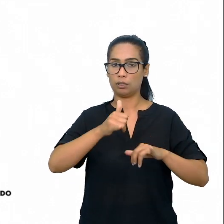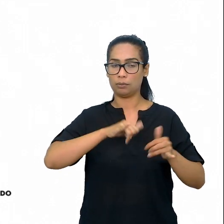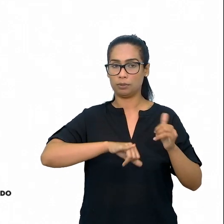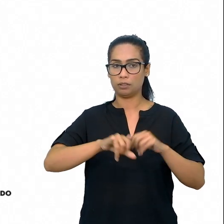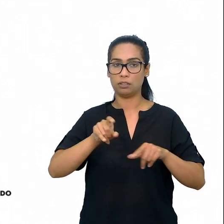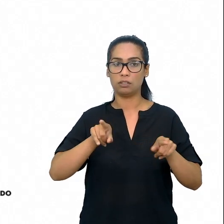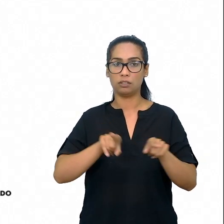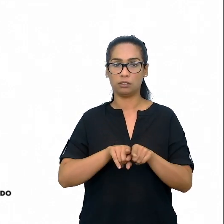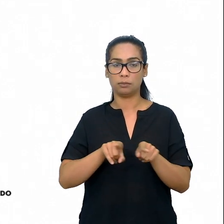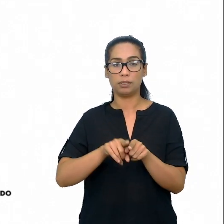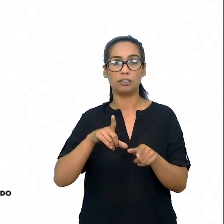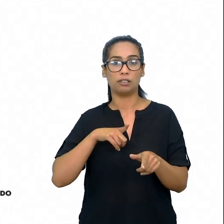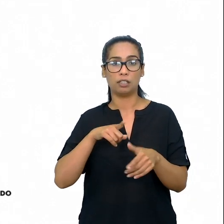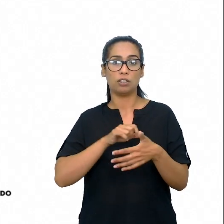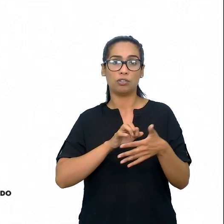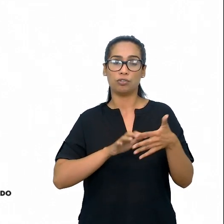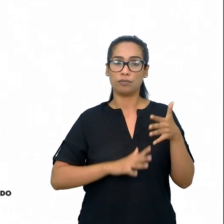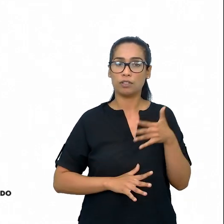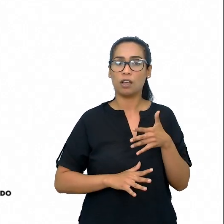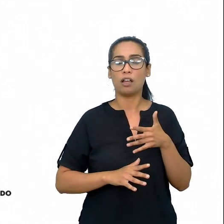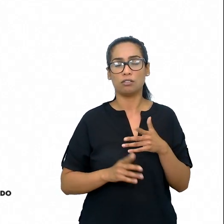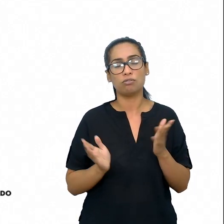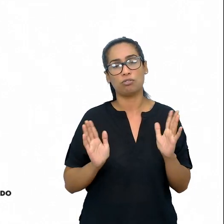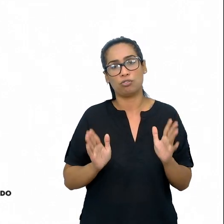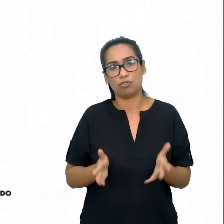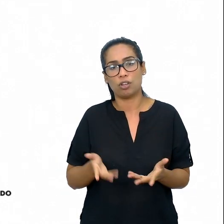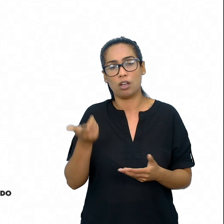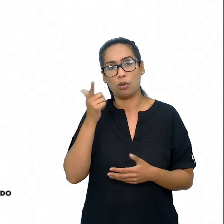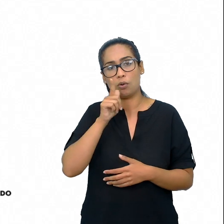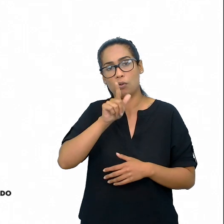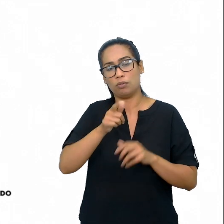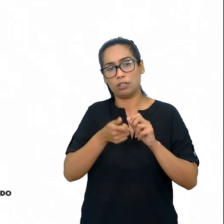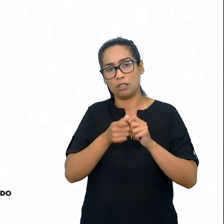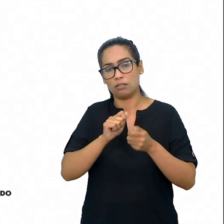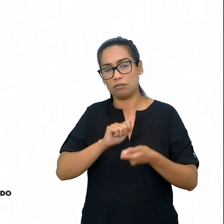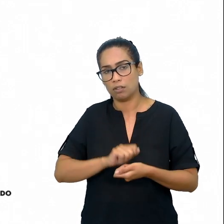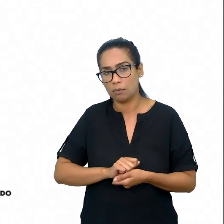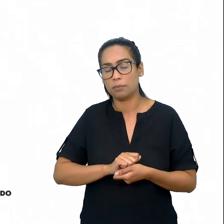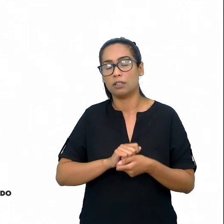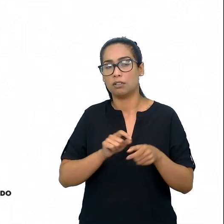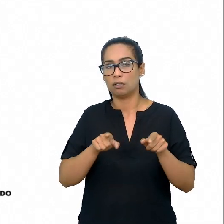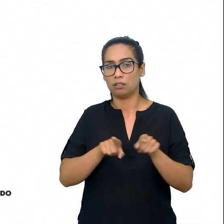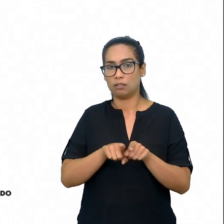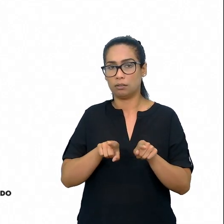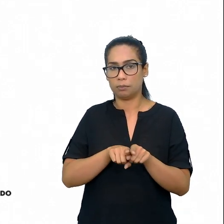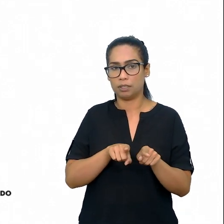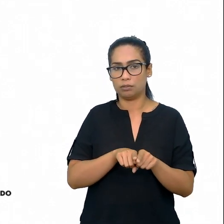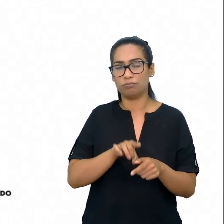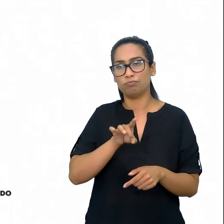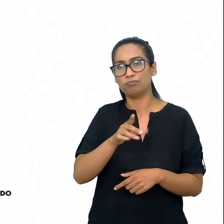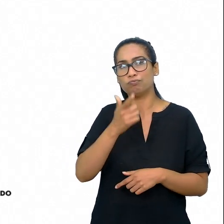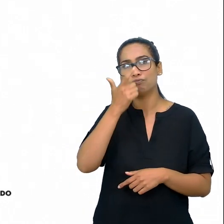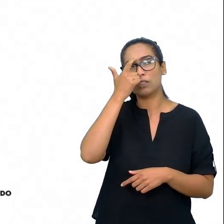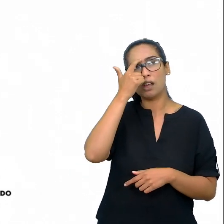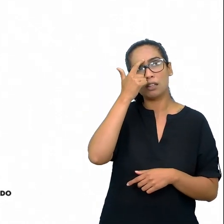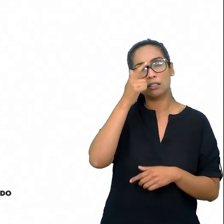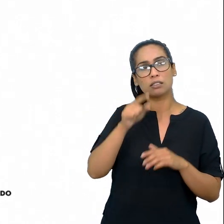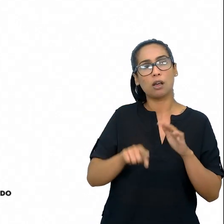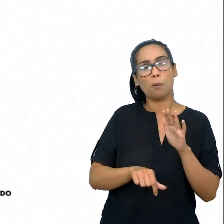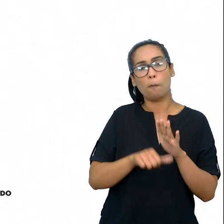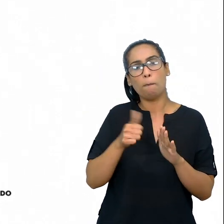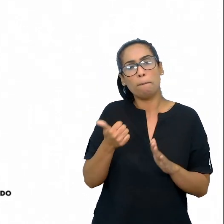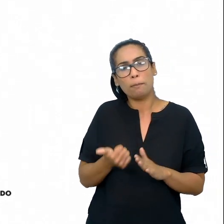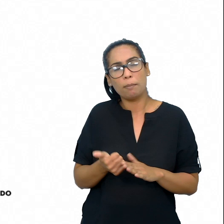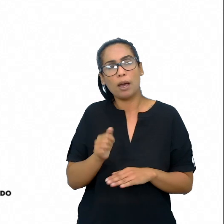atividades no aprender sempre que já podem ser utilizadas, mesmo não tendo sido necessariamente pensadas para o primeiro bimestre, tá?